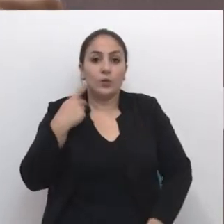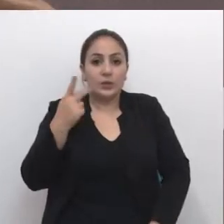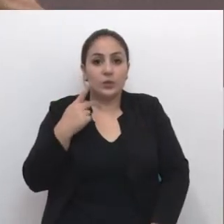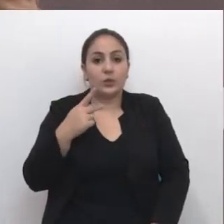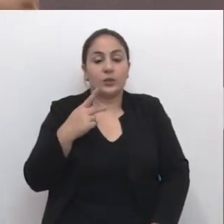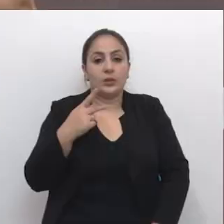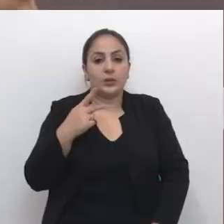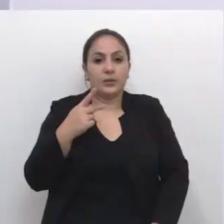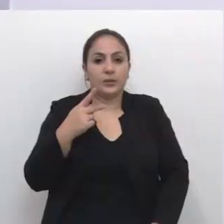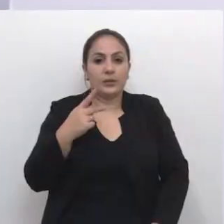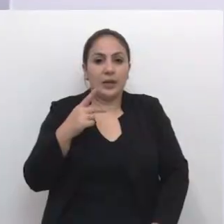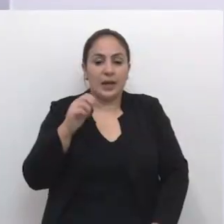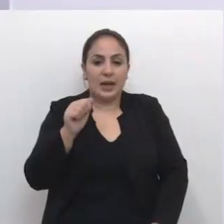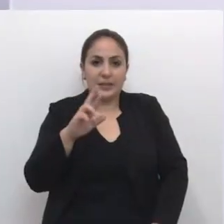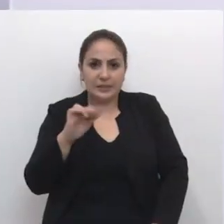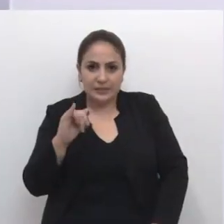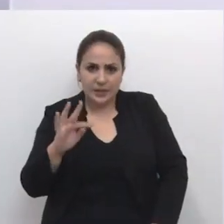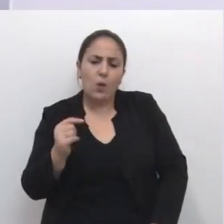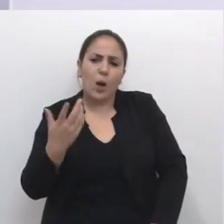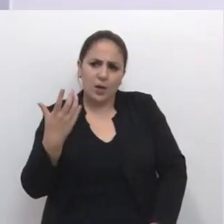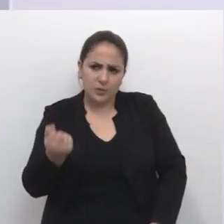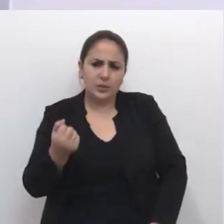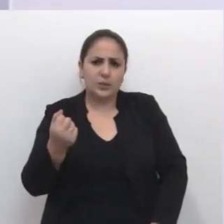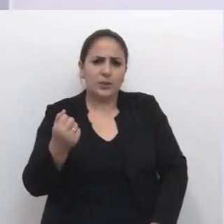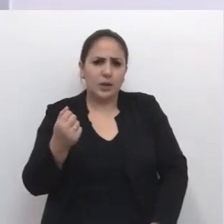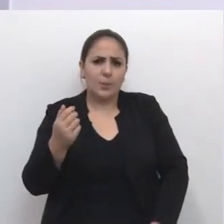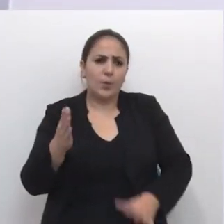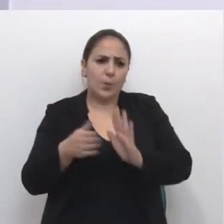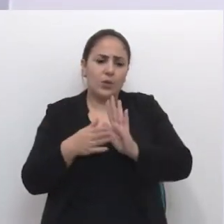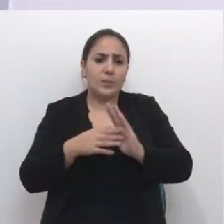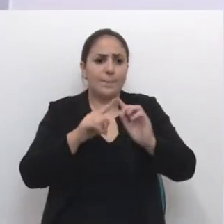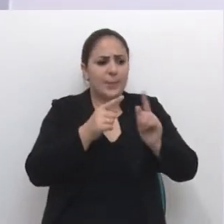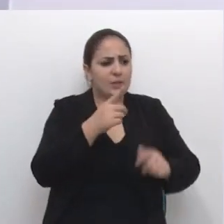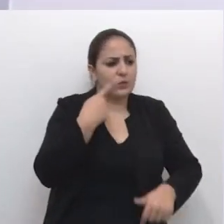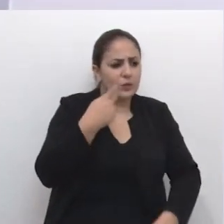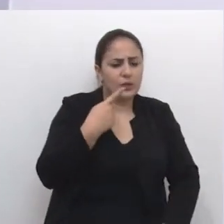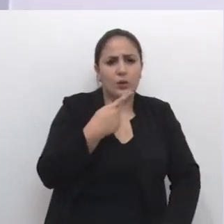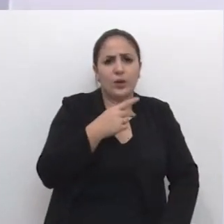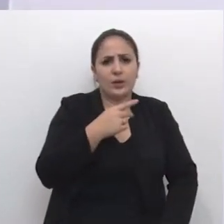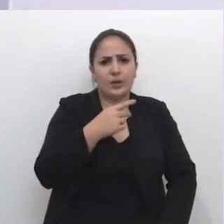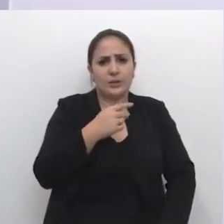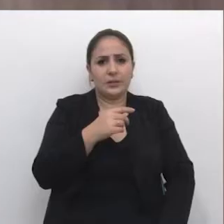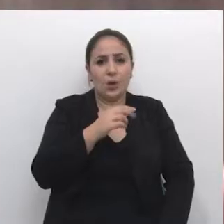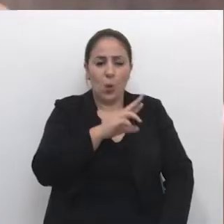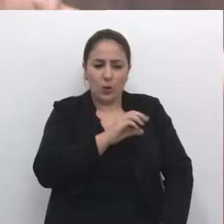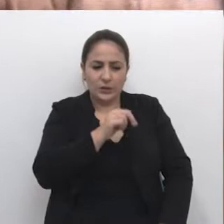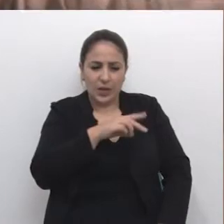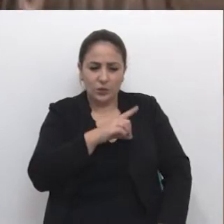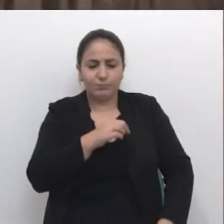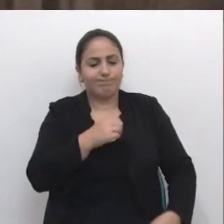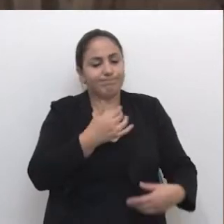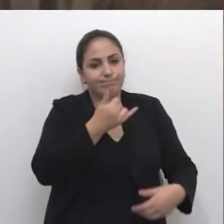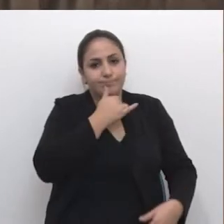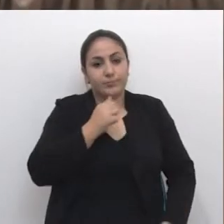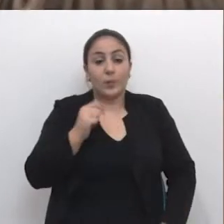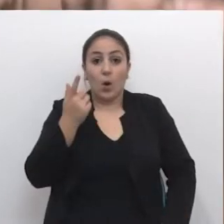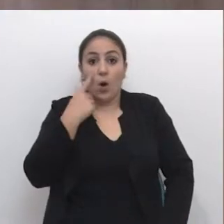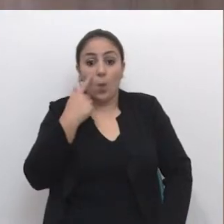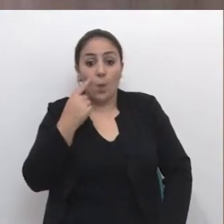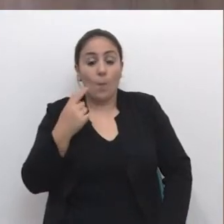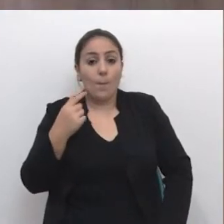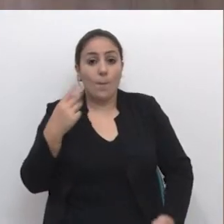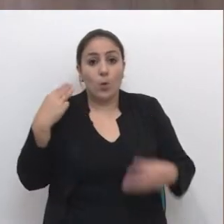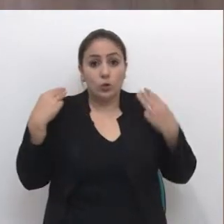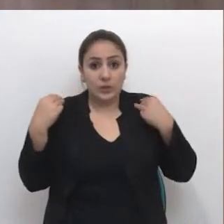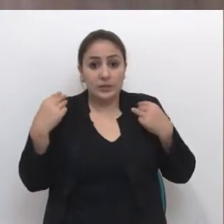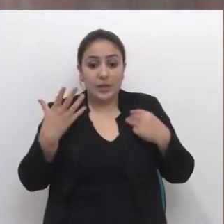à proposta, enquanto o vereador Ronaldo Rosa lamenta a decisão do governo. O motorista de caminhão que ganha R$ 1.500